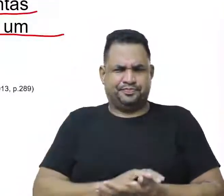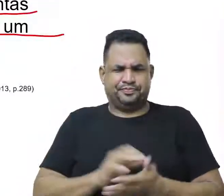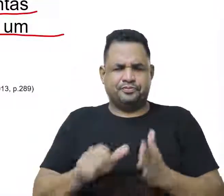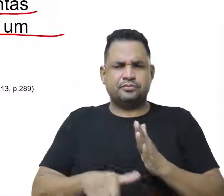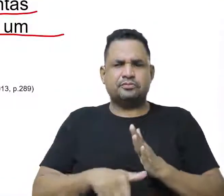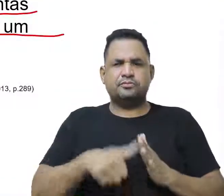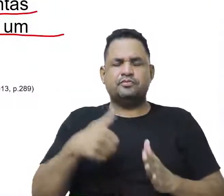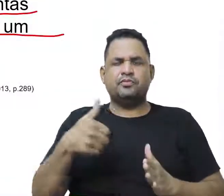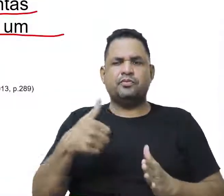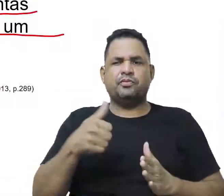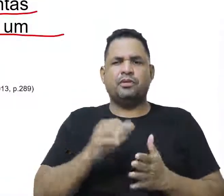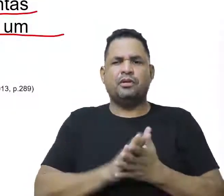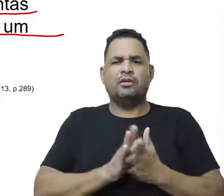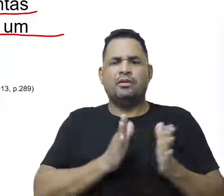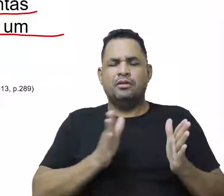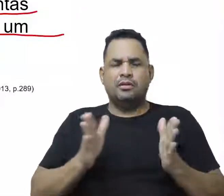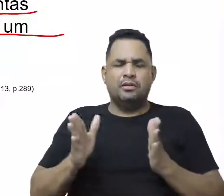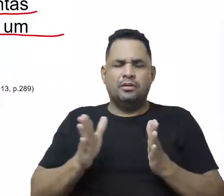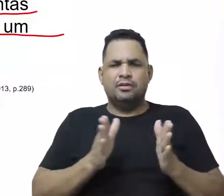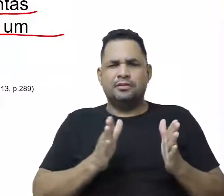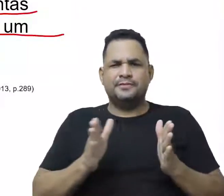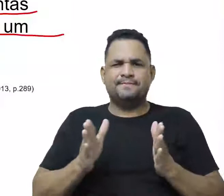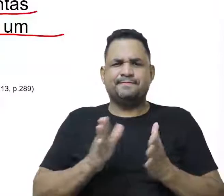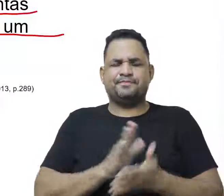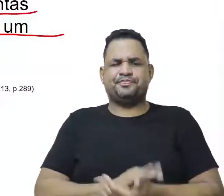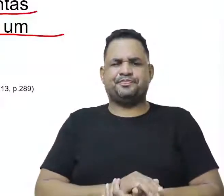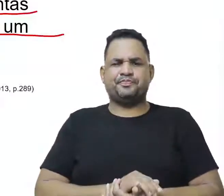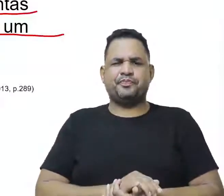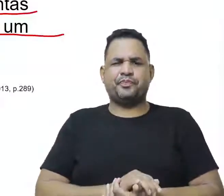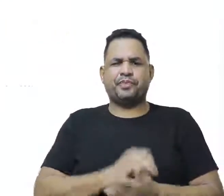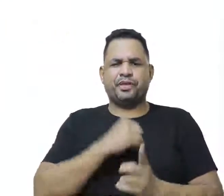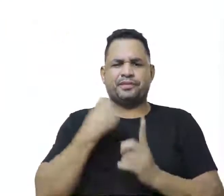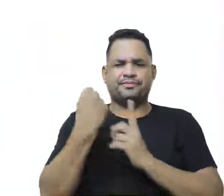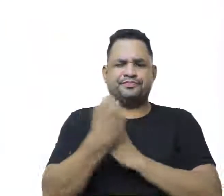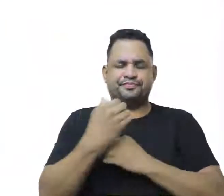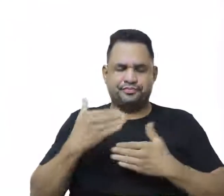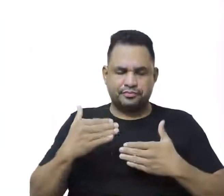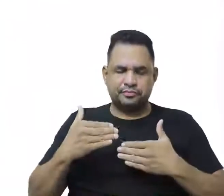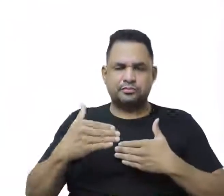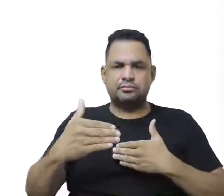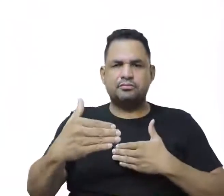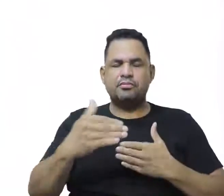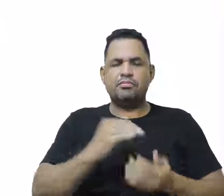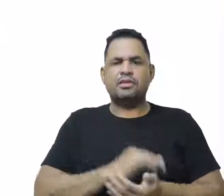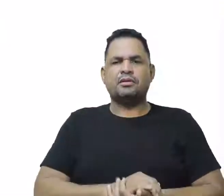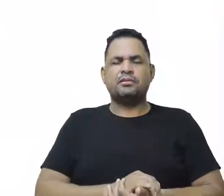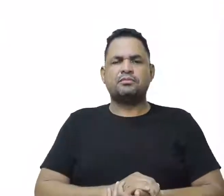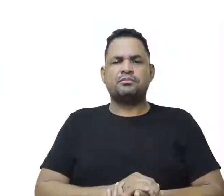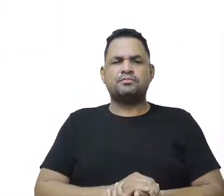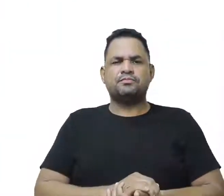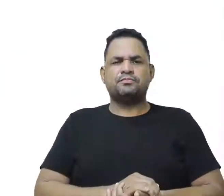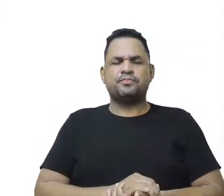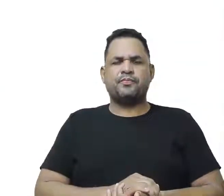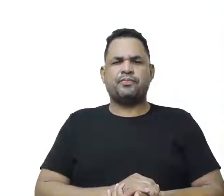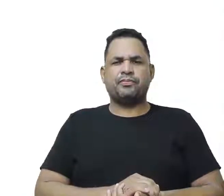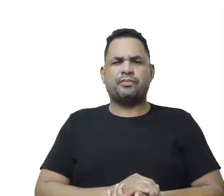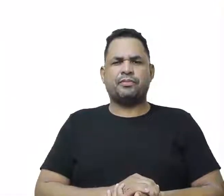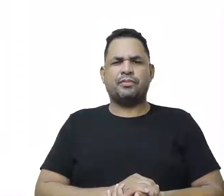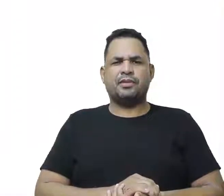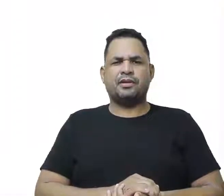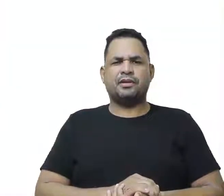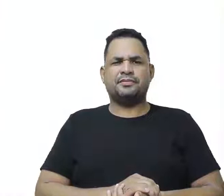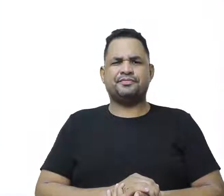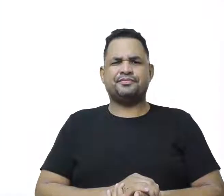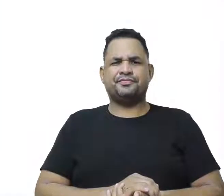é o primeiro estágio que a a sociedade percorreu E aí nesse estágio as